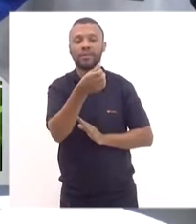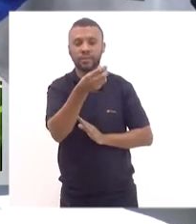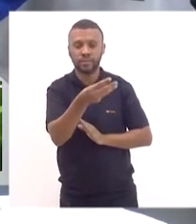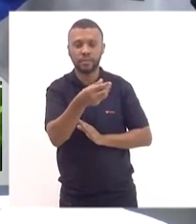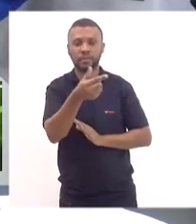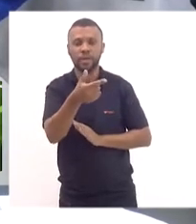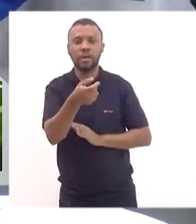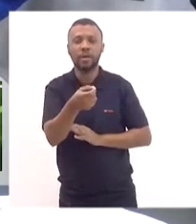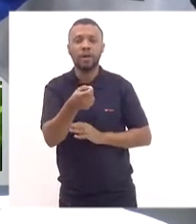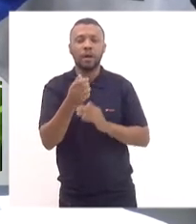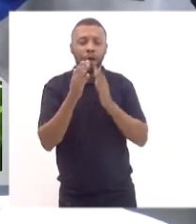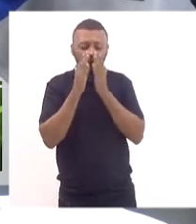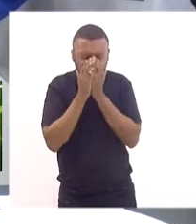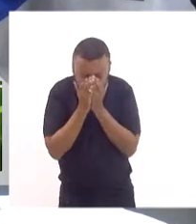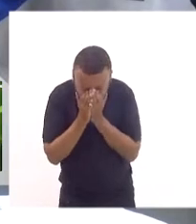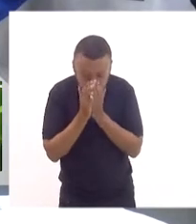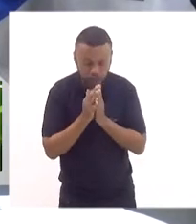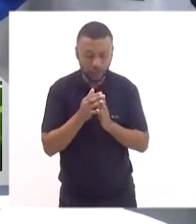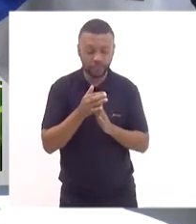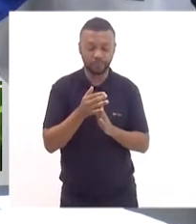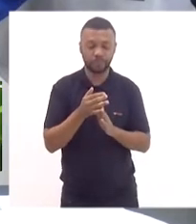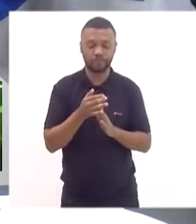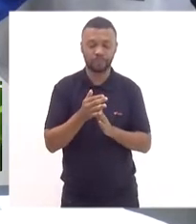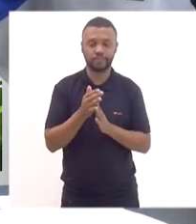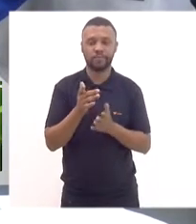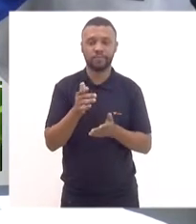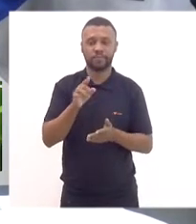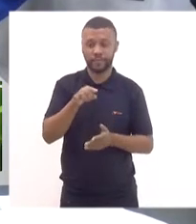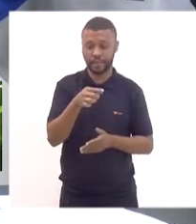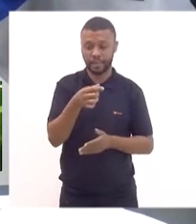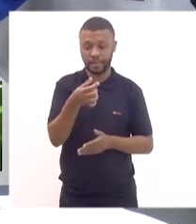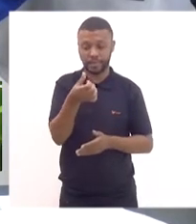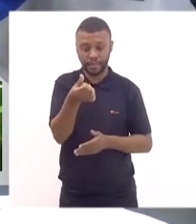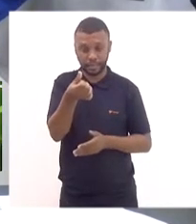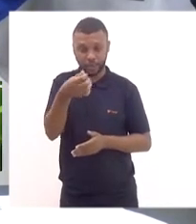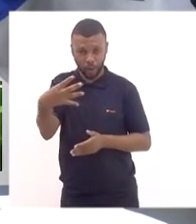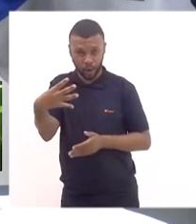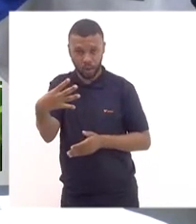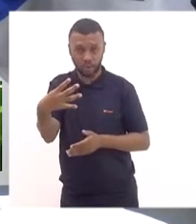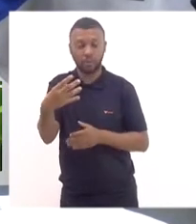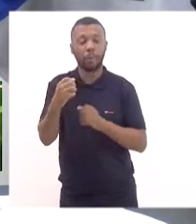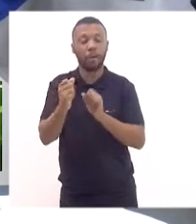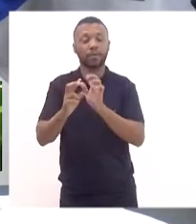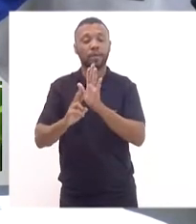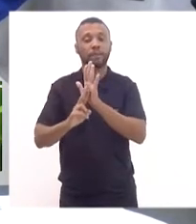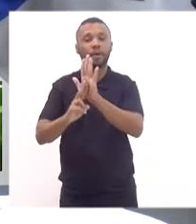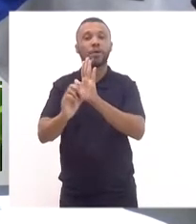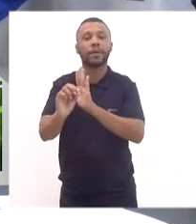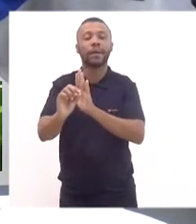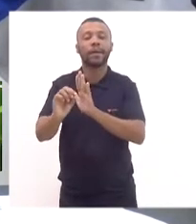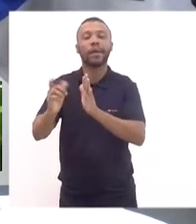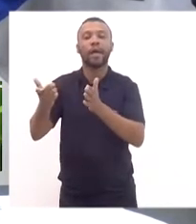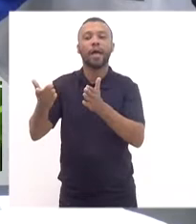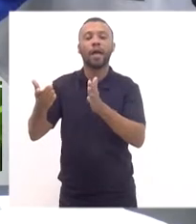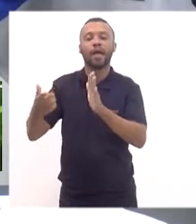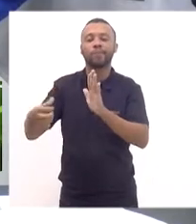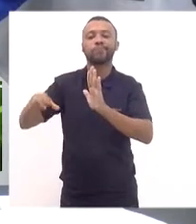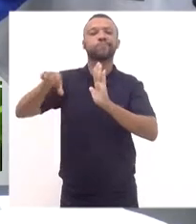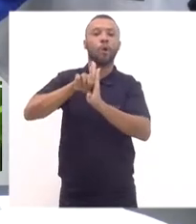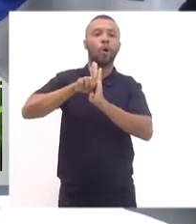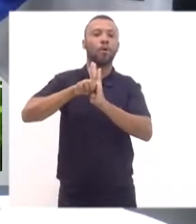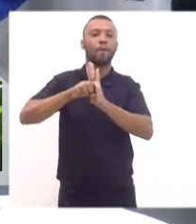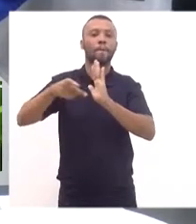4.320/64, que pode representar exatamente dolo da administração